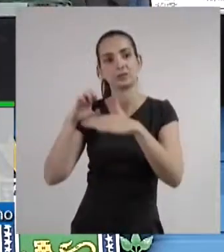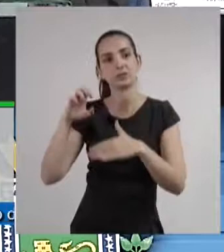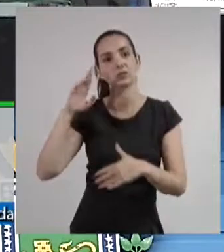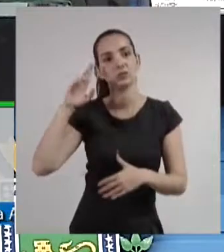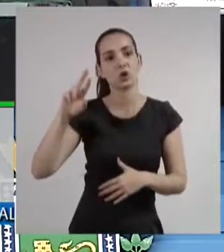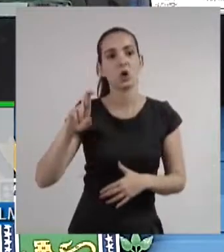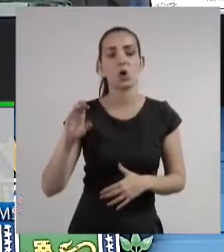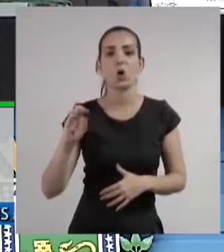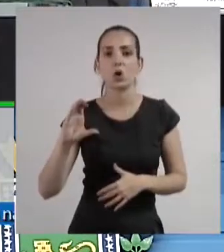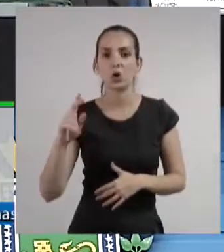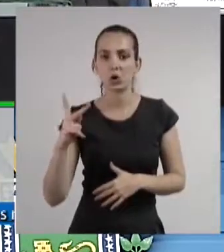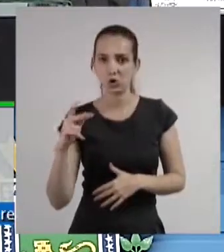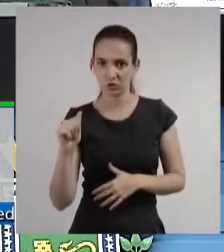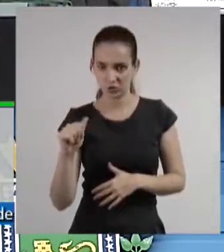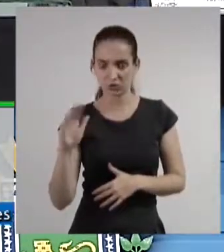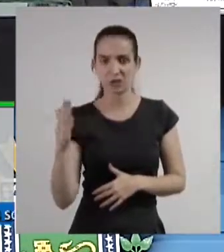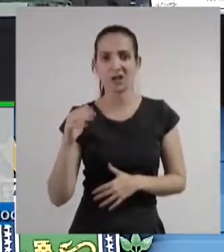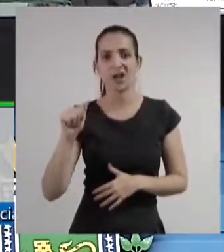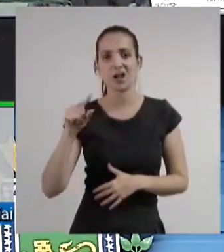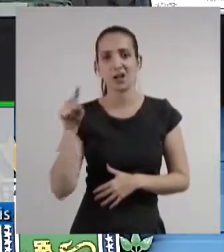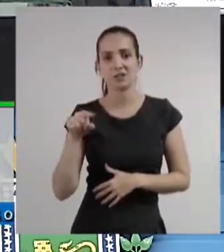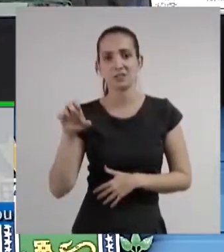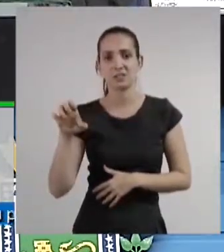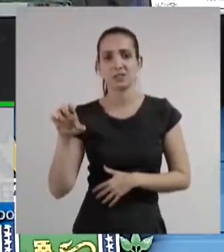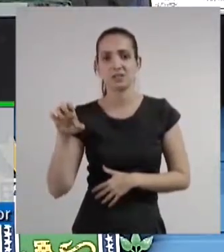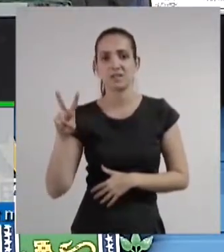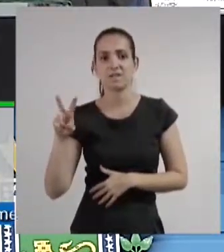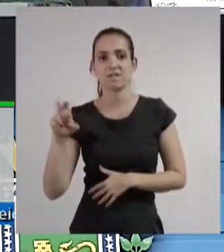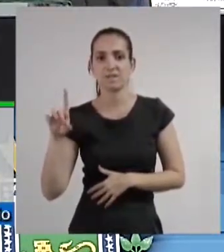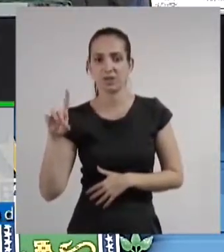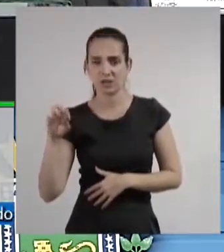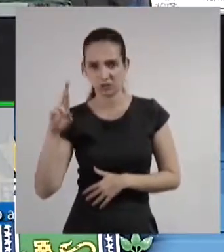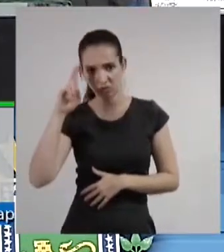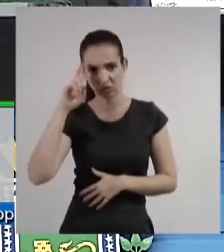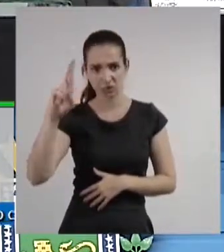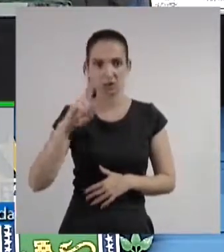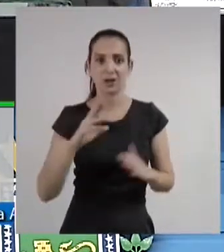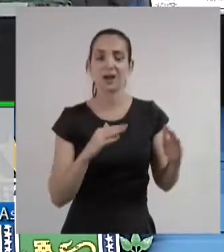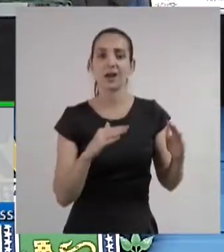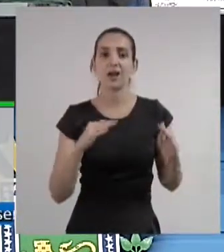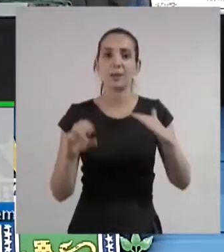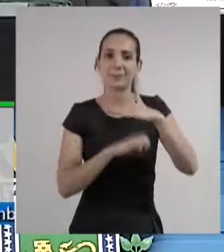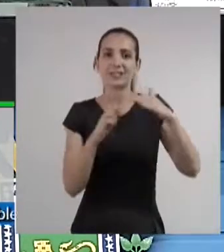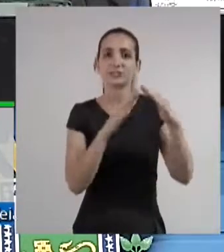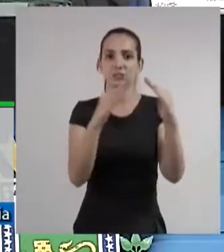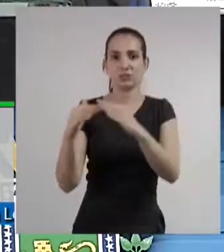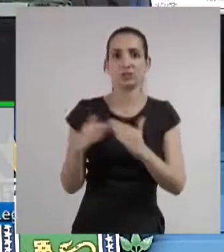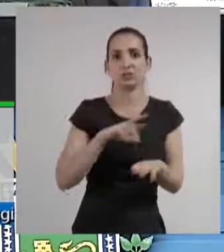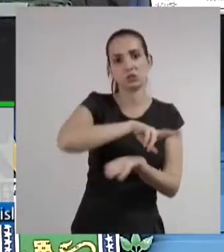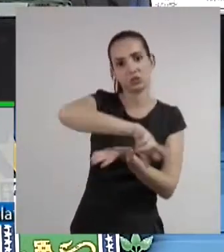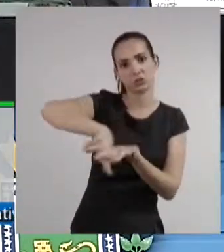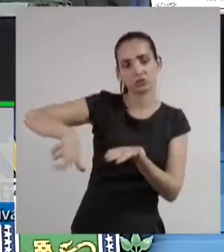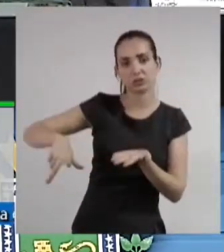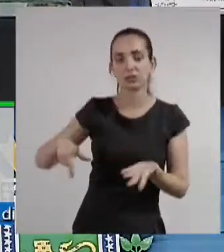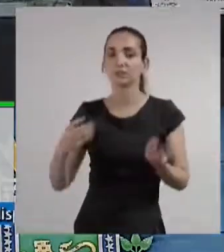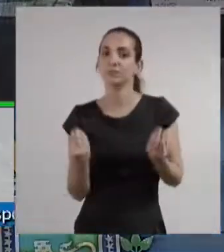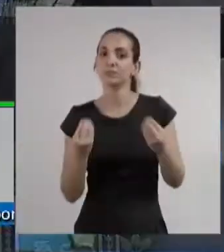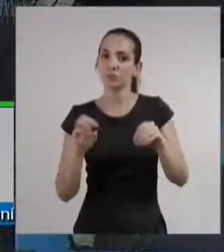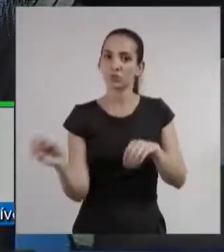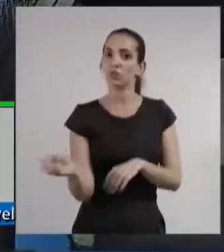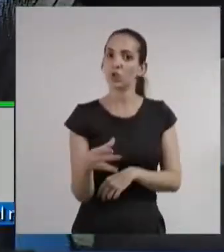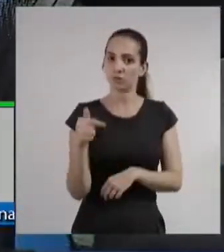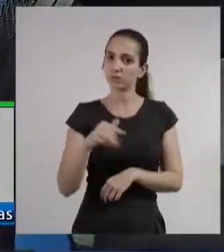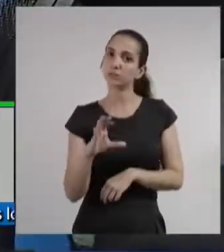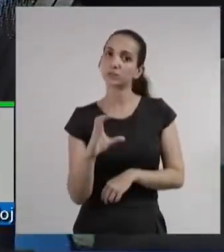Rocha de Azevedo e Enia Rocha de Azevedo, proprietários da imobiliária Imbroker Inteligência e Inovação Imobiliária, recém-instalada em Campo